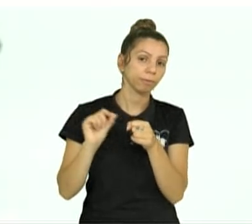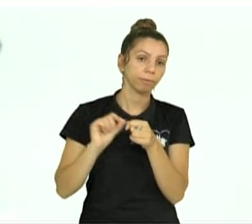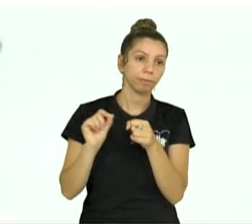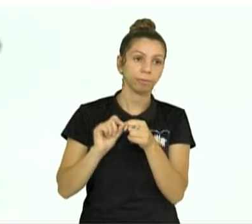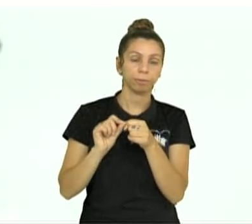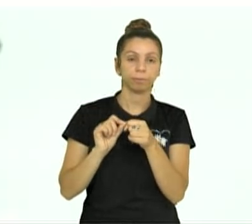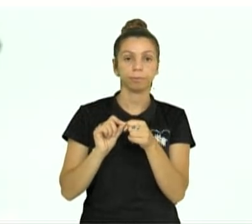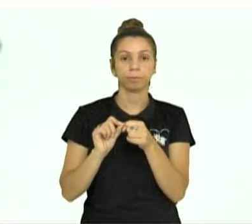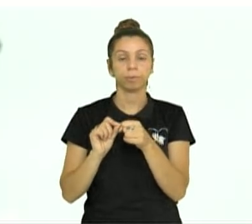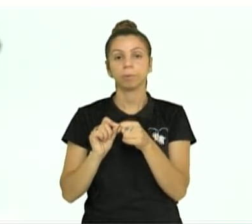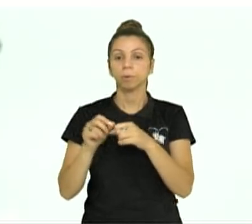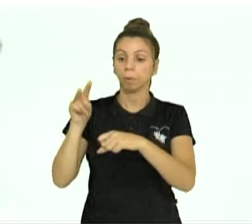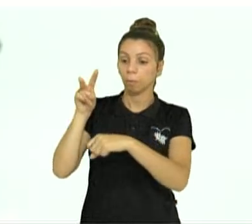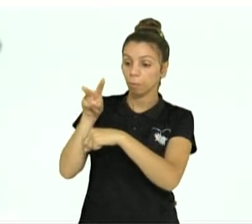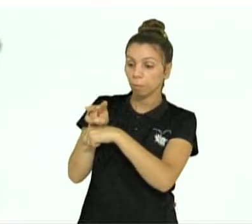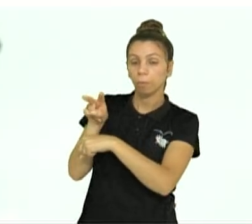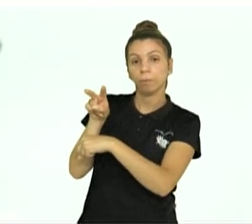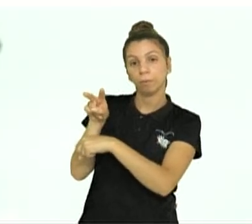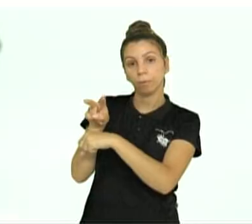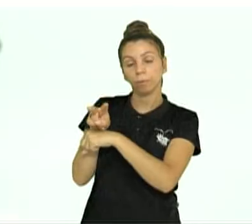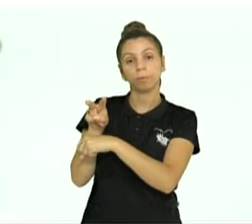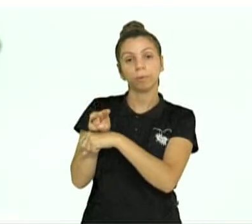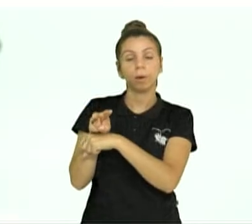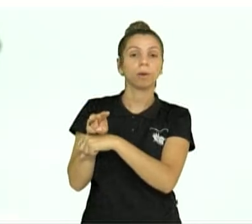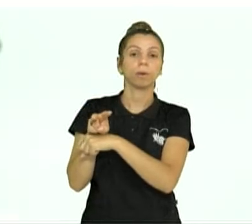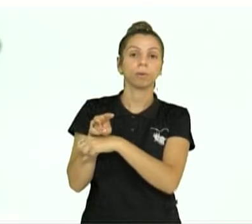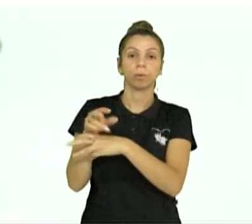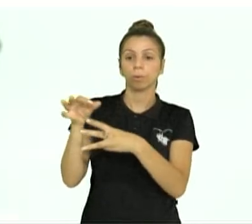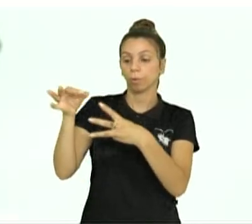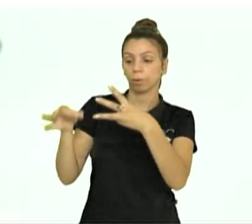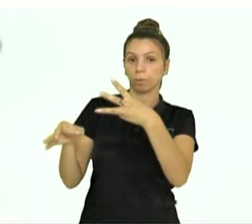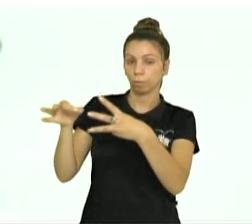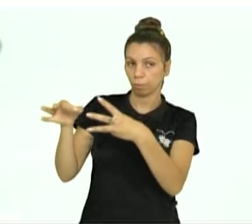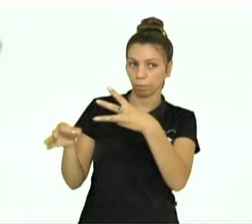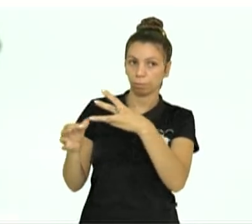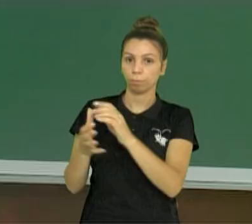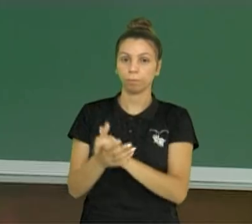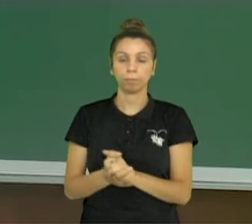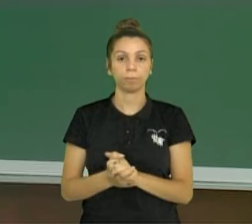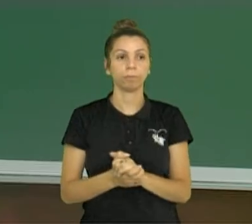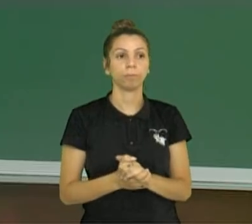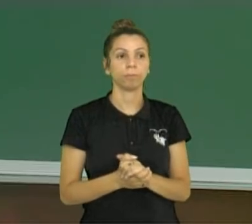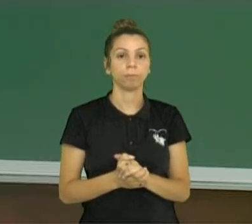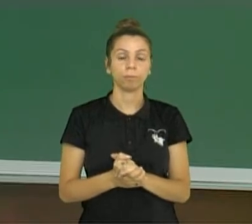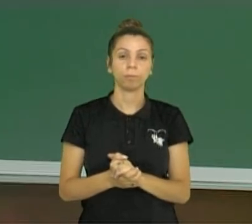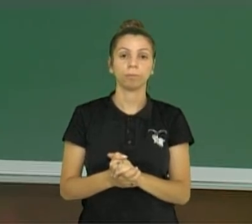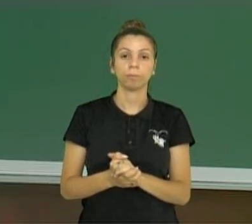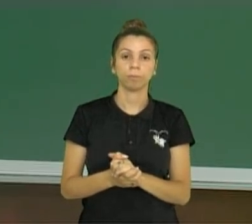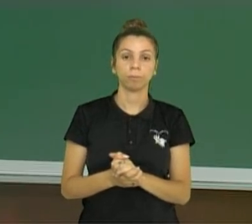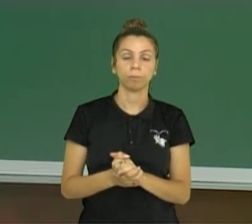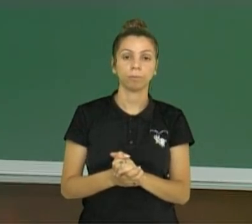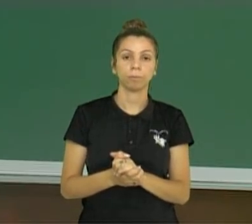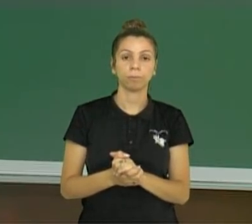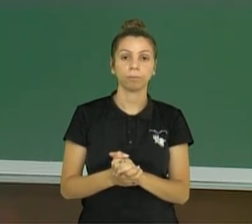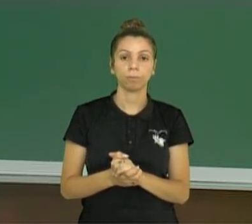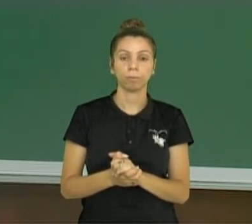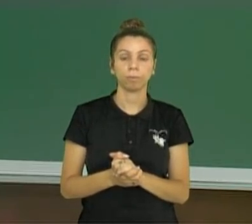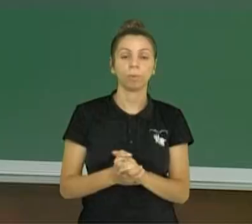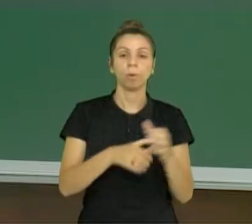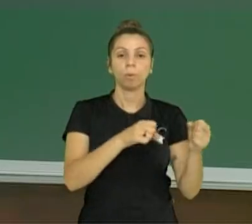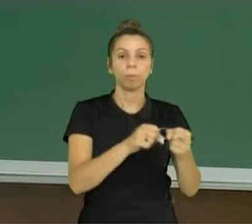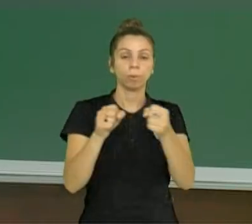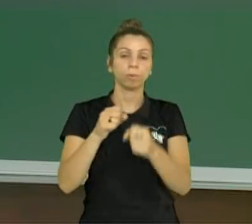essa supervisão sobre o Executivo. Indica, o Poder Executivo, o